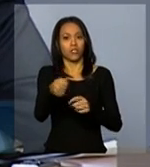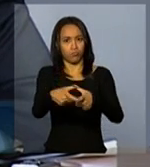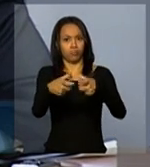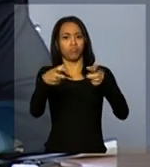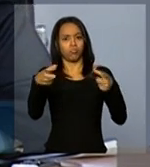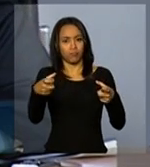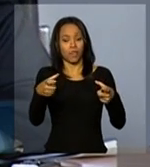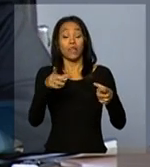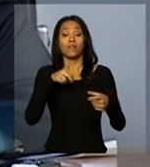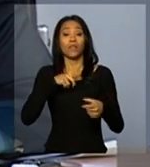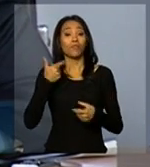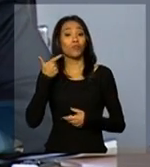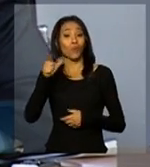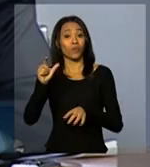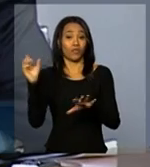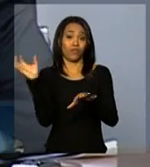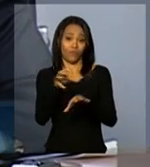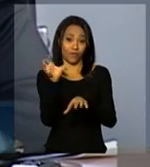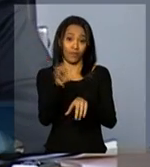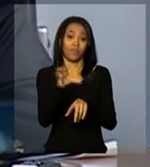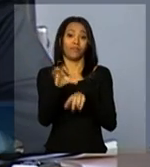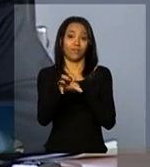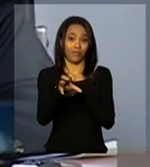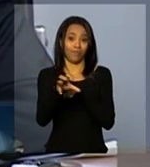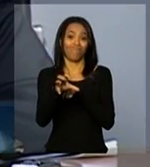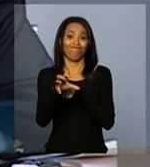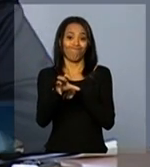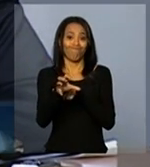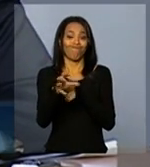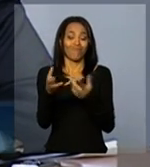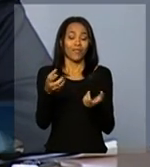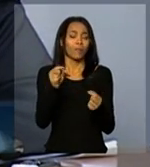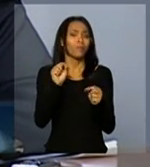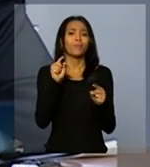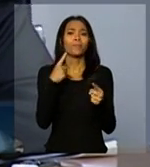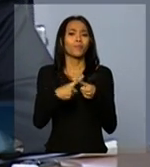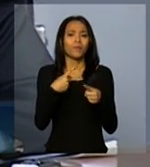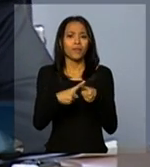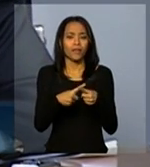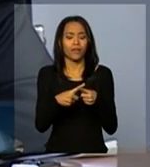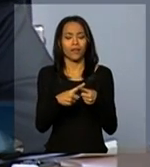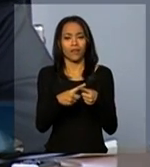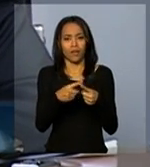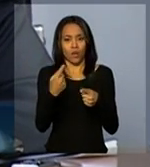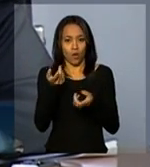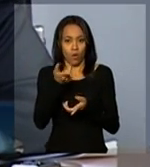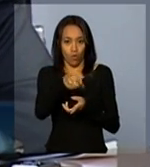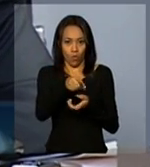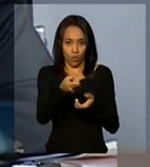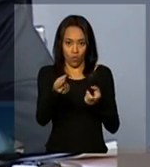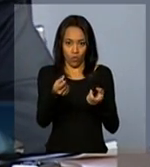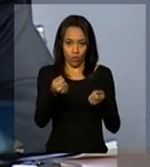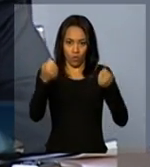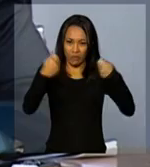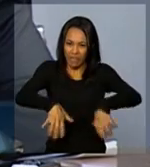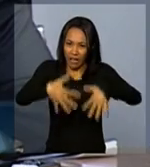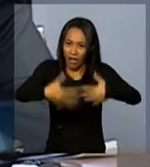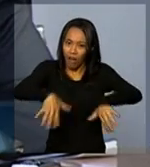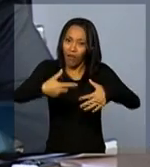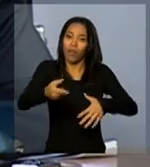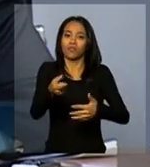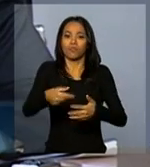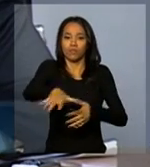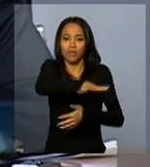um fator que muda, que afeta a estatística. Por quê? Porque como o custo do investimento